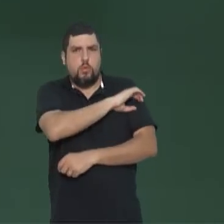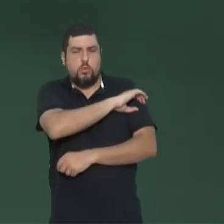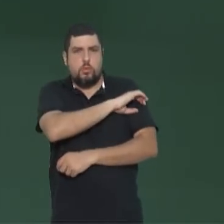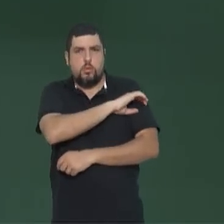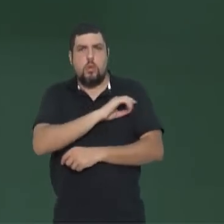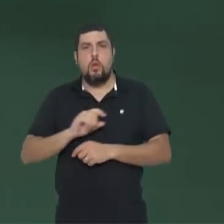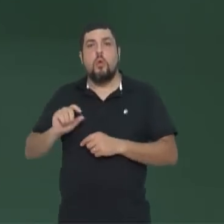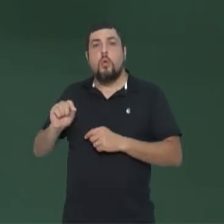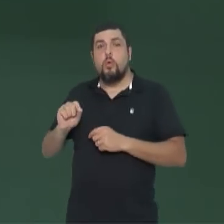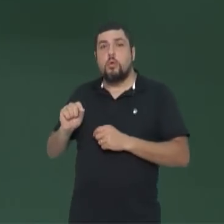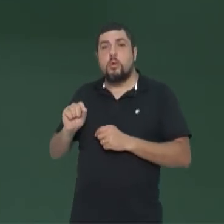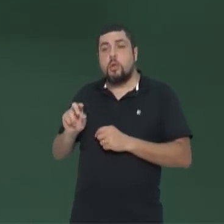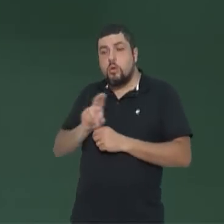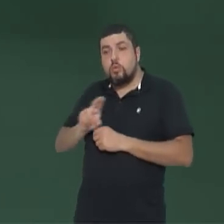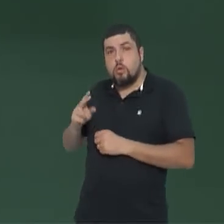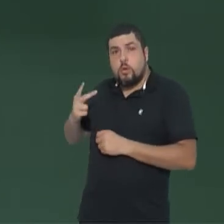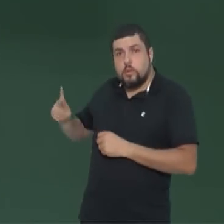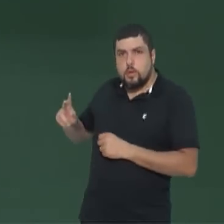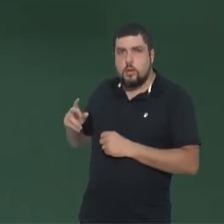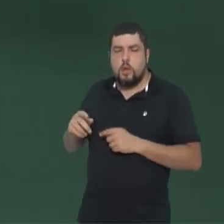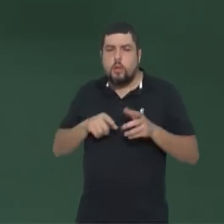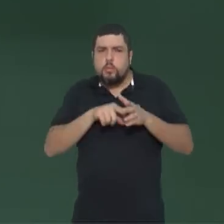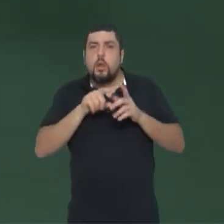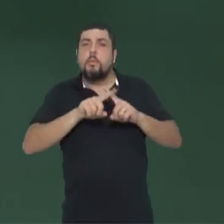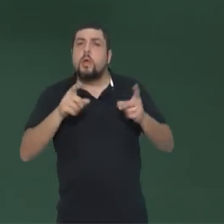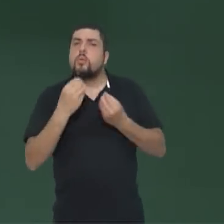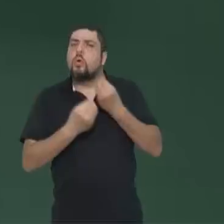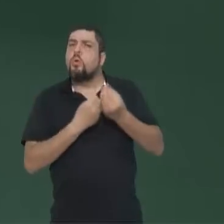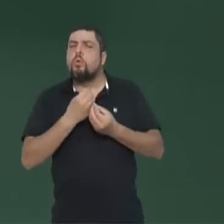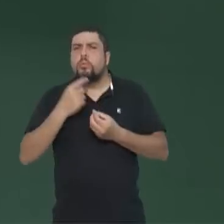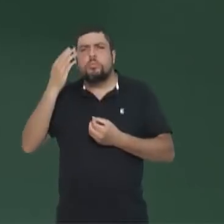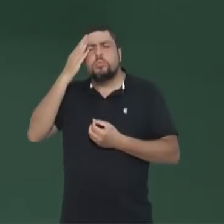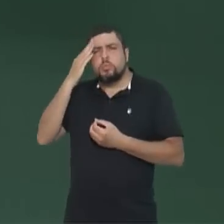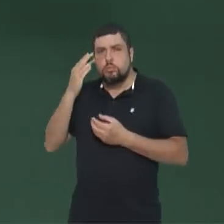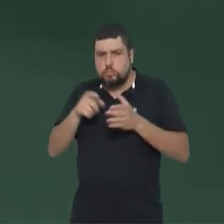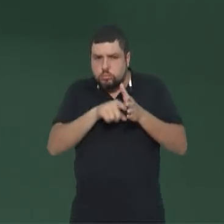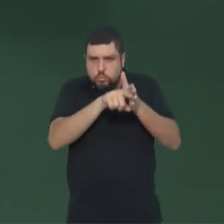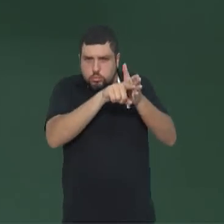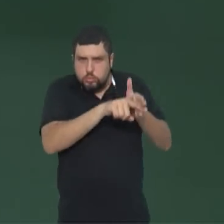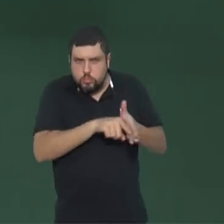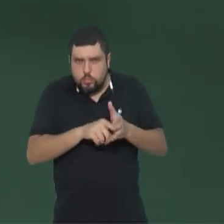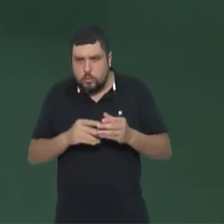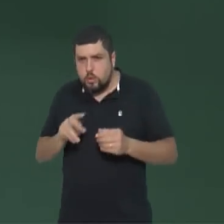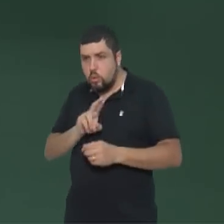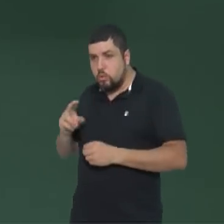pesquisa, certo? Não fiquei ali colocando informações baseadas no achismo.